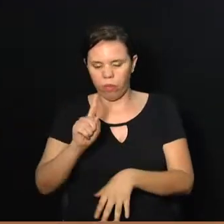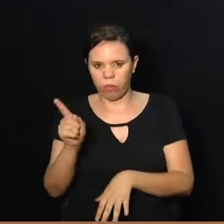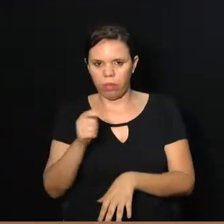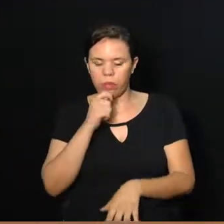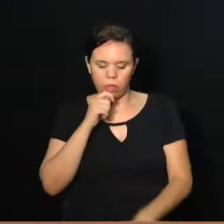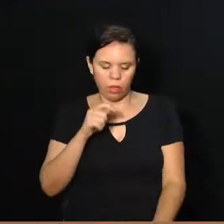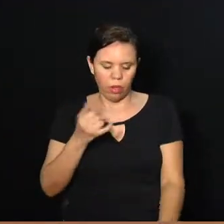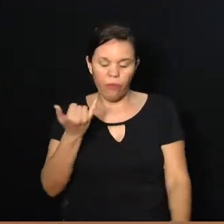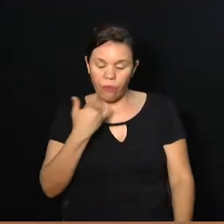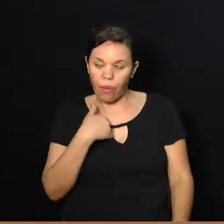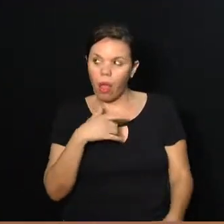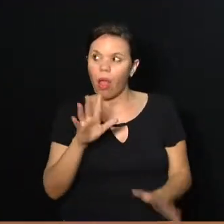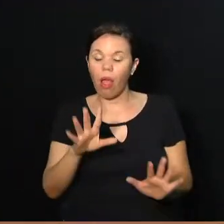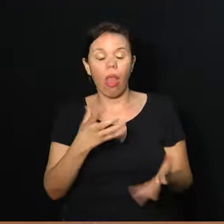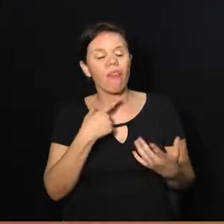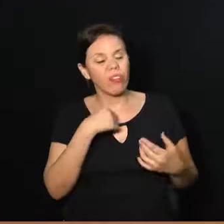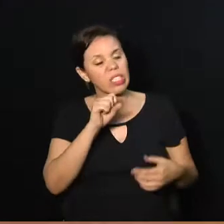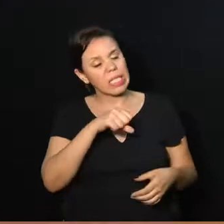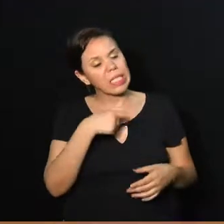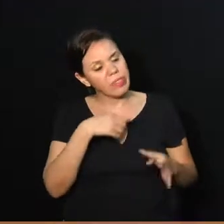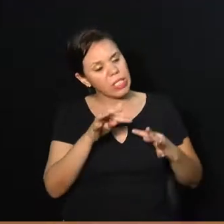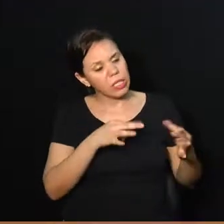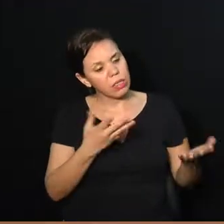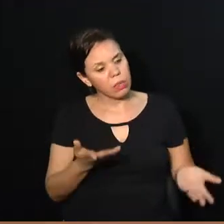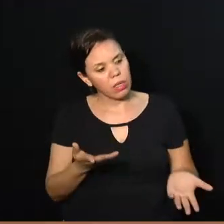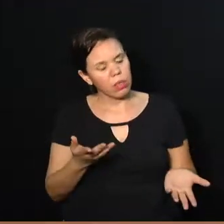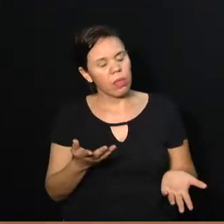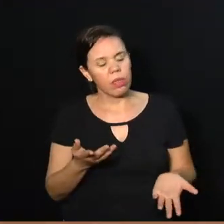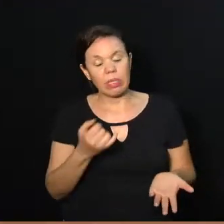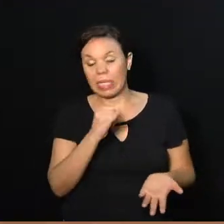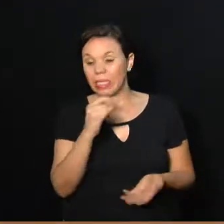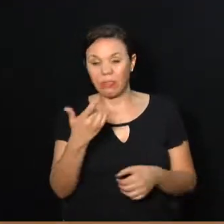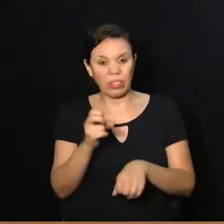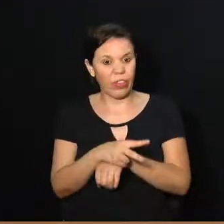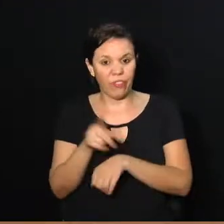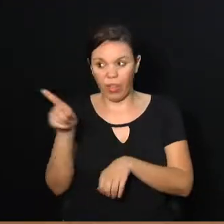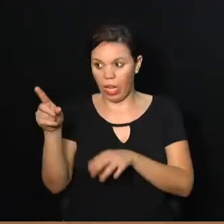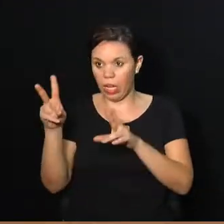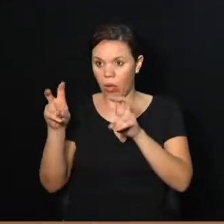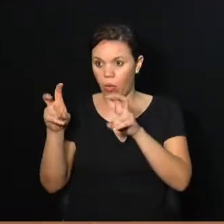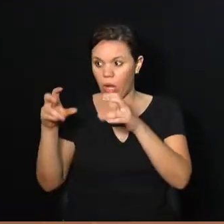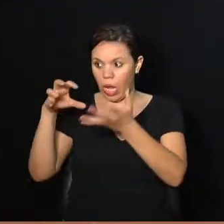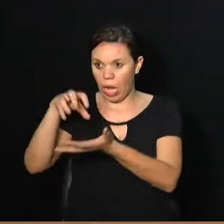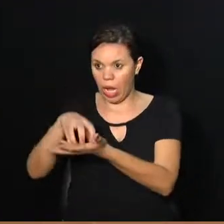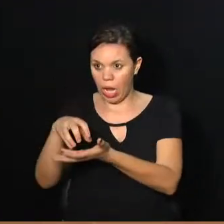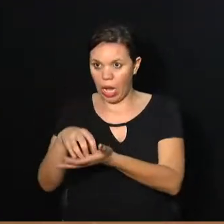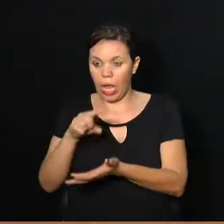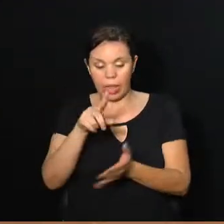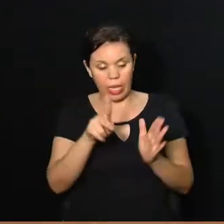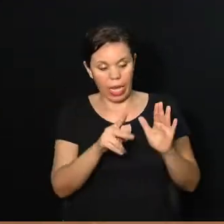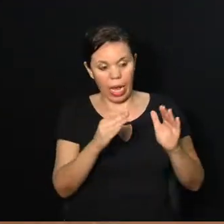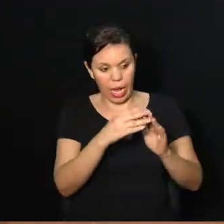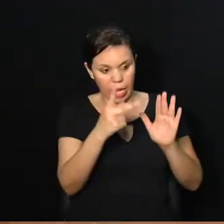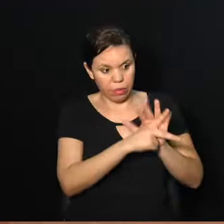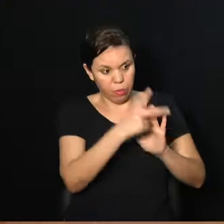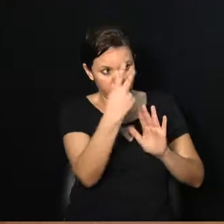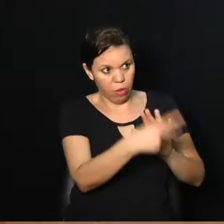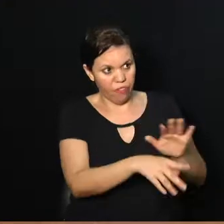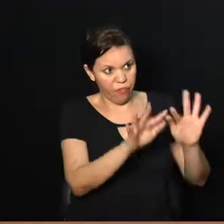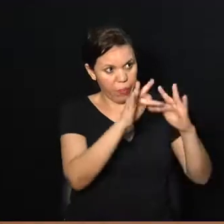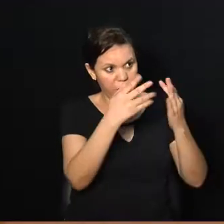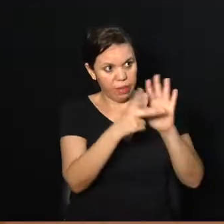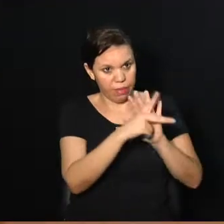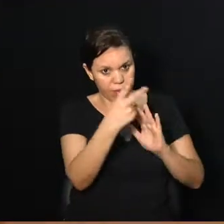Luciana, eu desejo fazer o tratamento. Se a gente não tem a vaga na casa da gestante, ou se ela tem casa, né? Ela tem estrutura